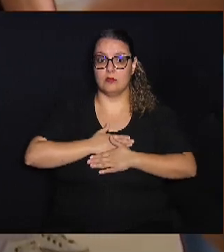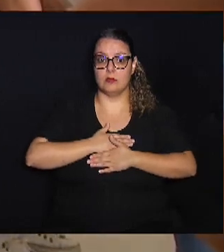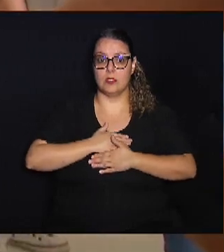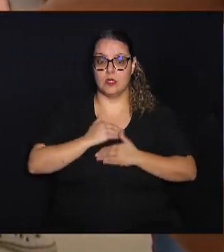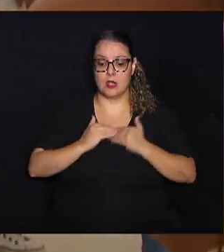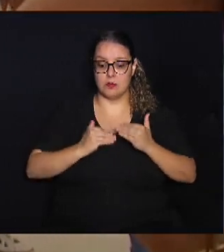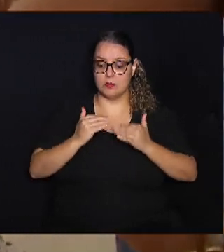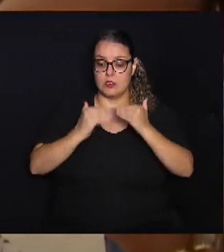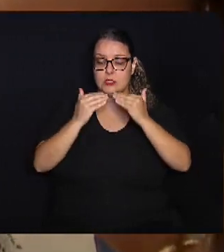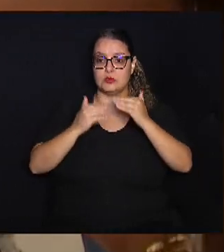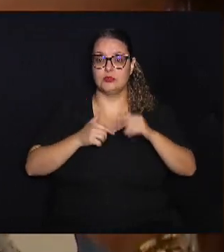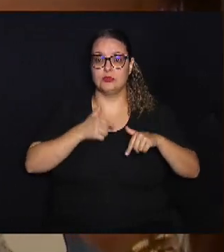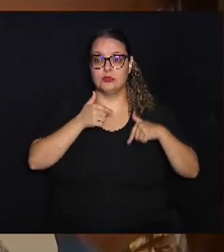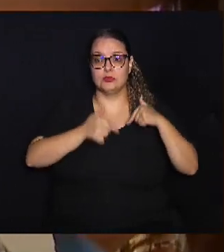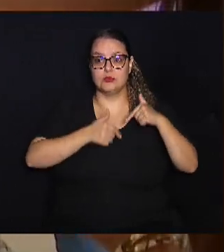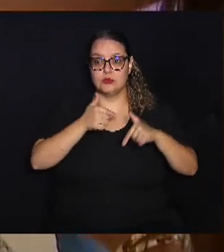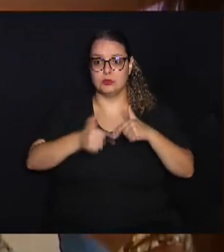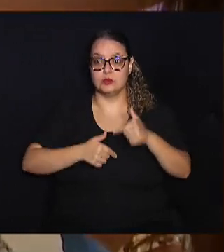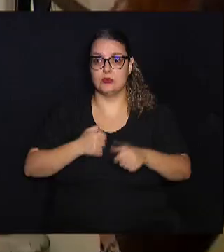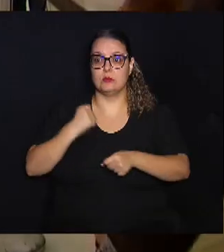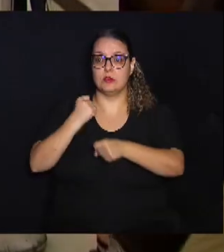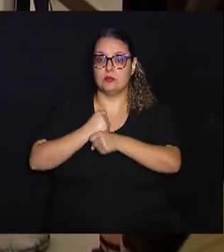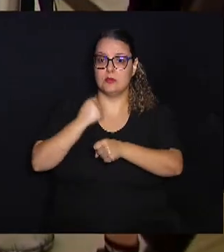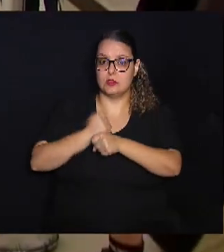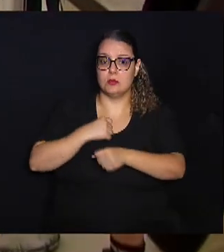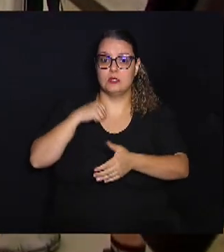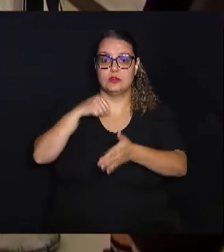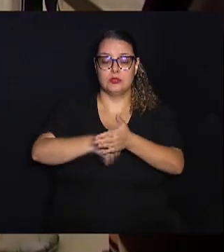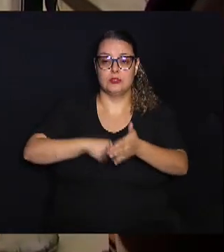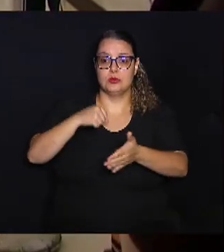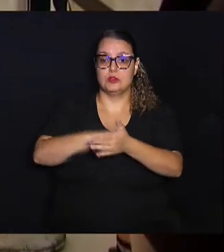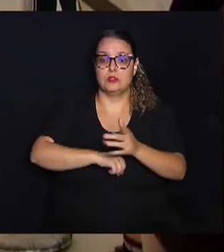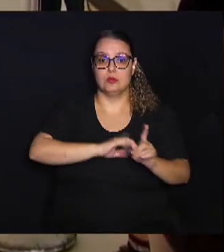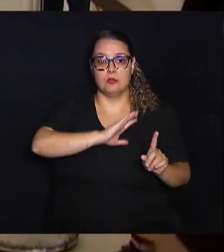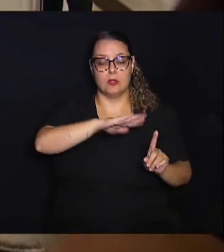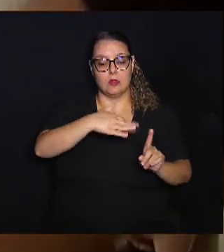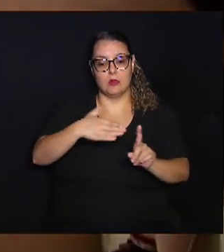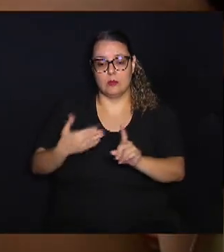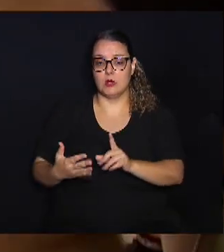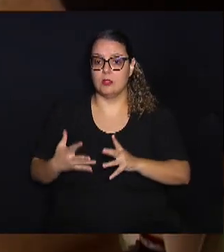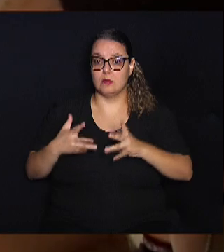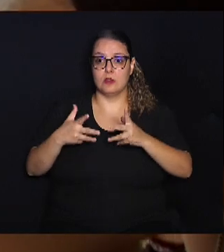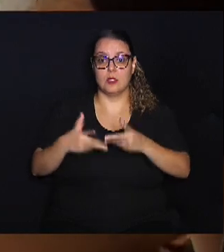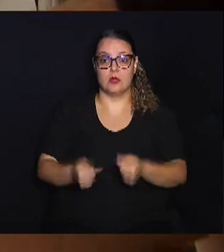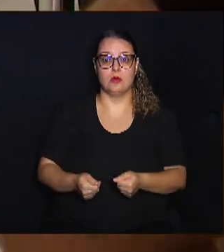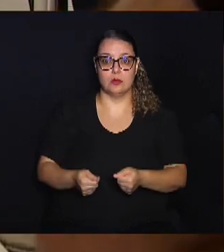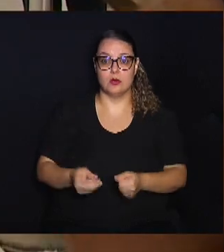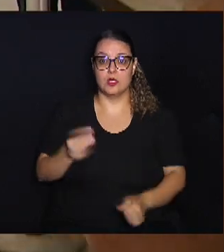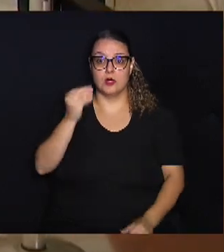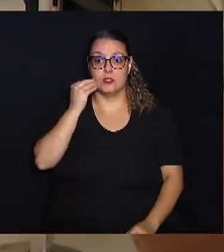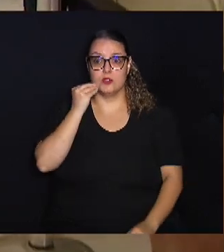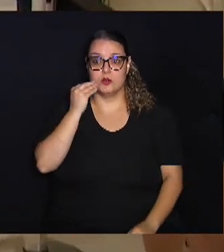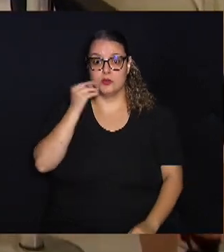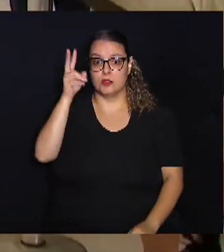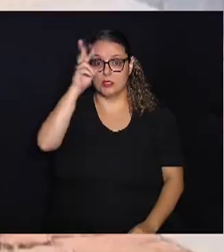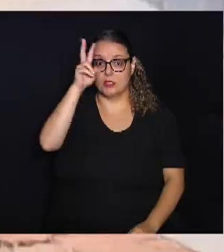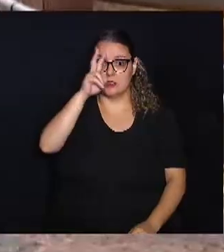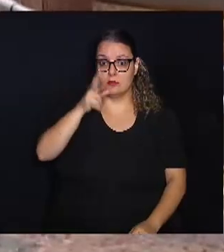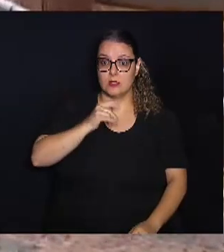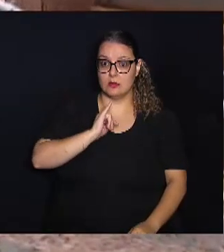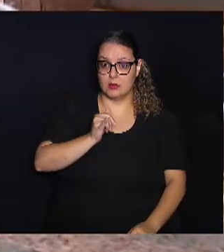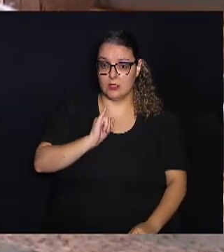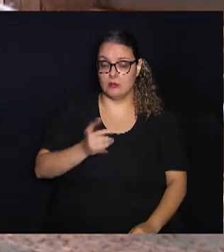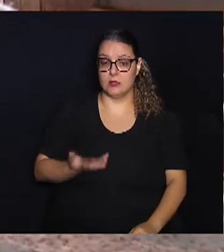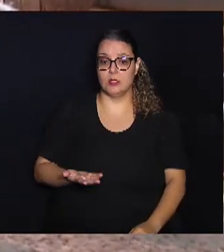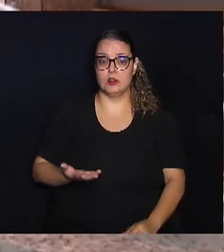de todo um trabalho que a gente vem lutando e uma homenagem a todos os outros também que tentaram contar essa história, né?